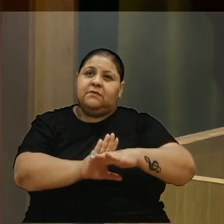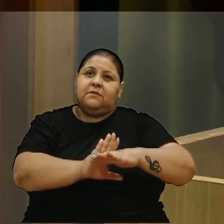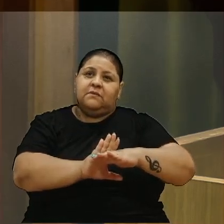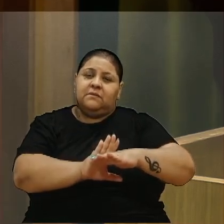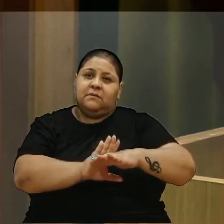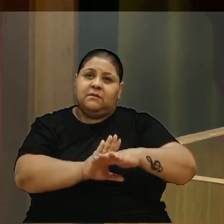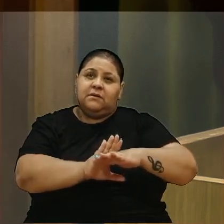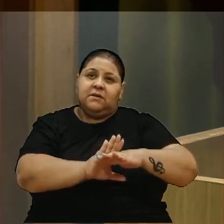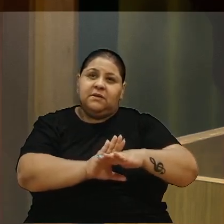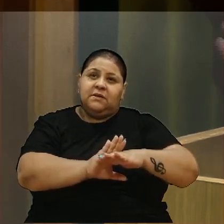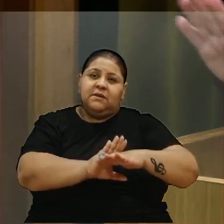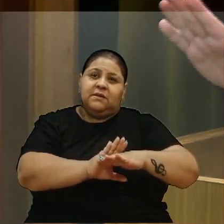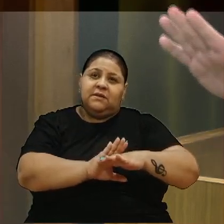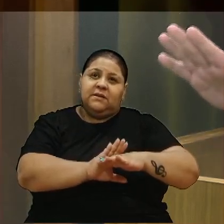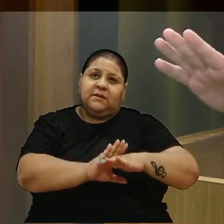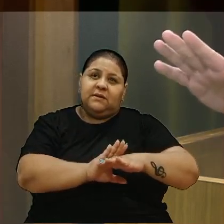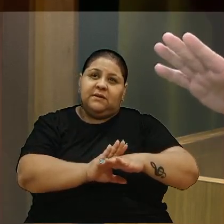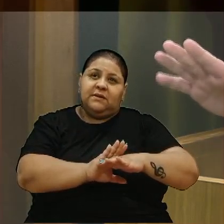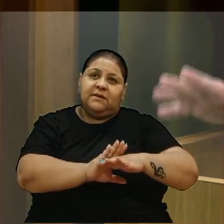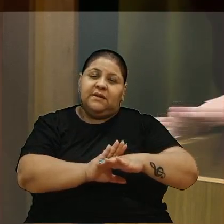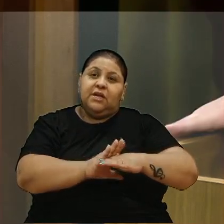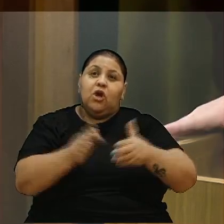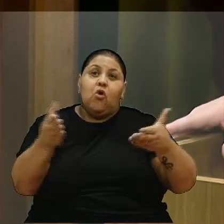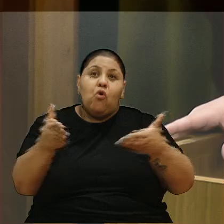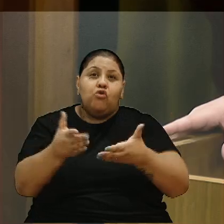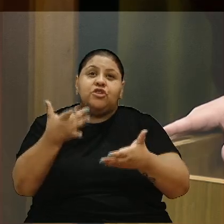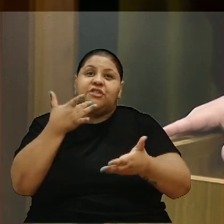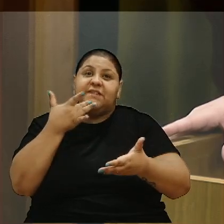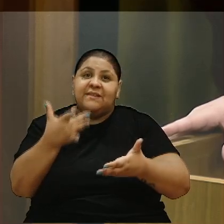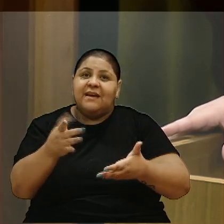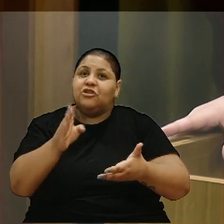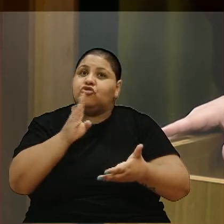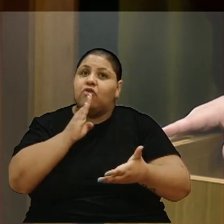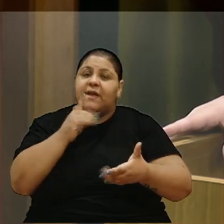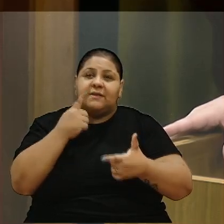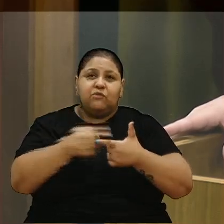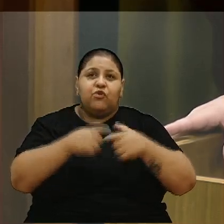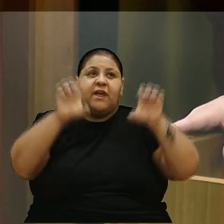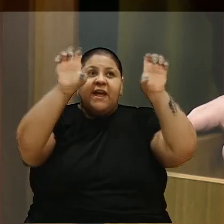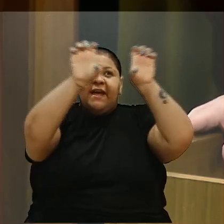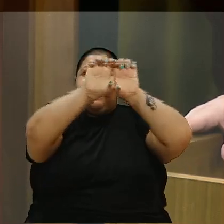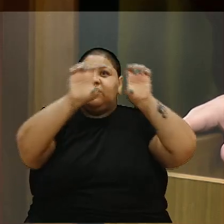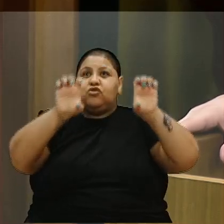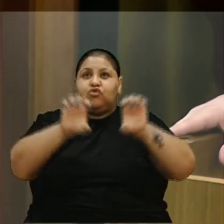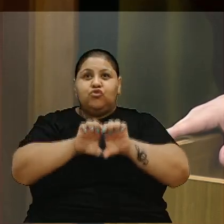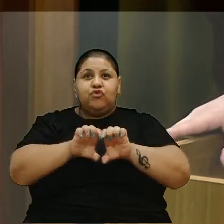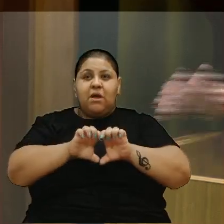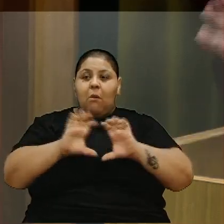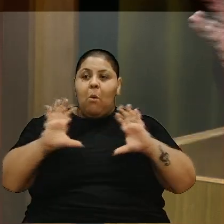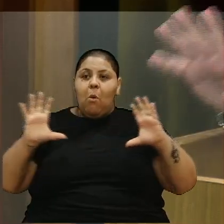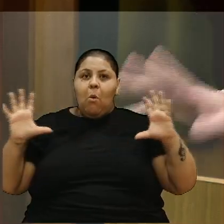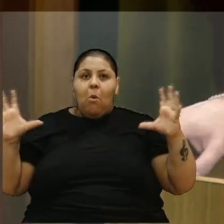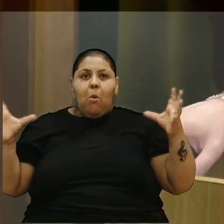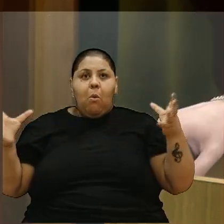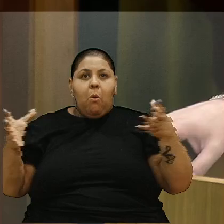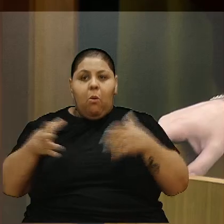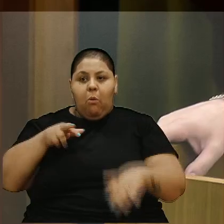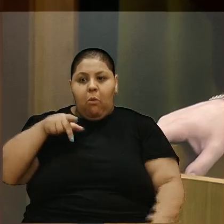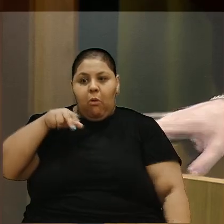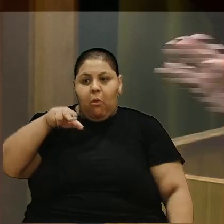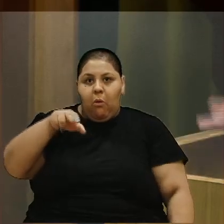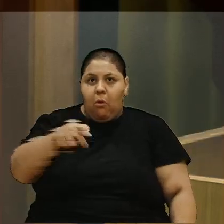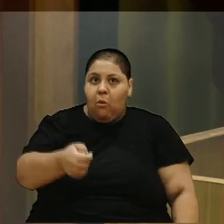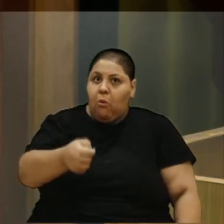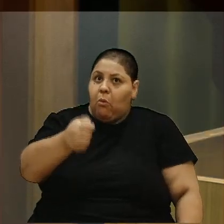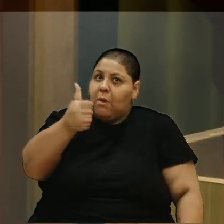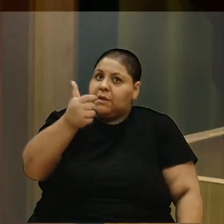agenda toda a tarde inteira, porque a estrutura é enorme, e caminhar lá dentro leva no mínimo a tarde inteira,